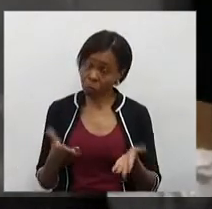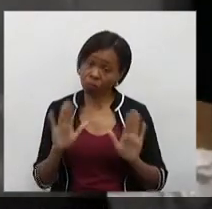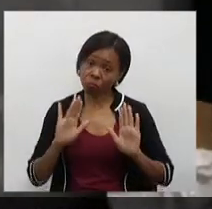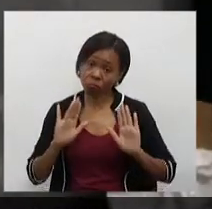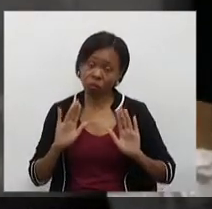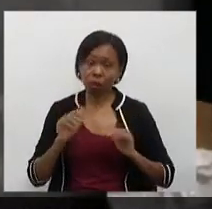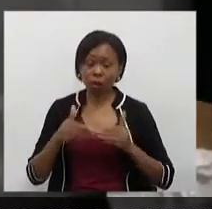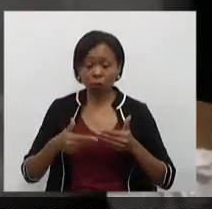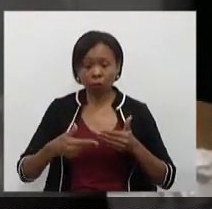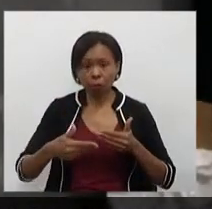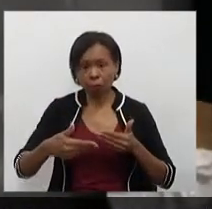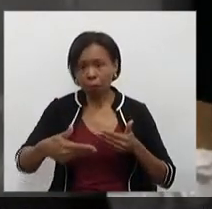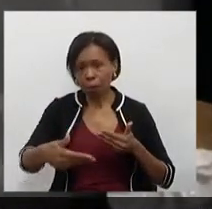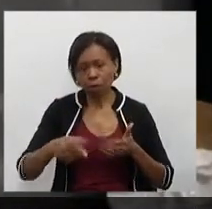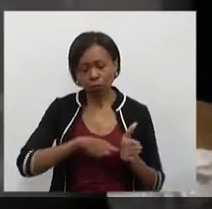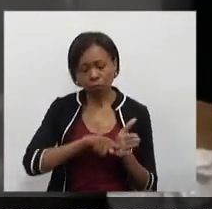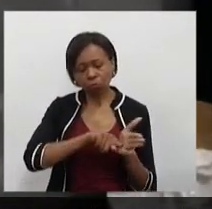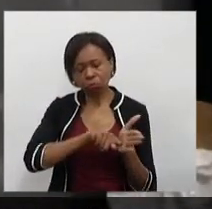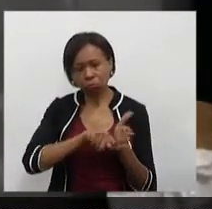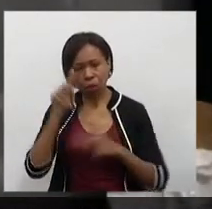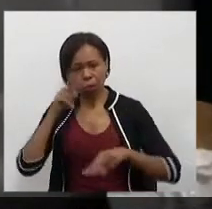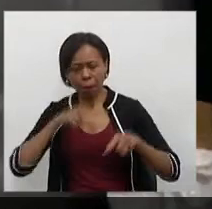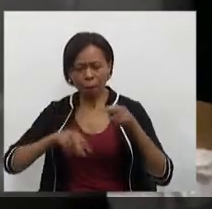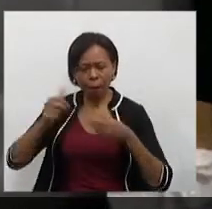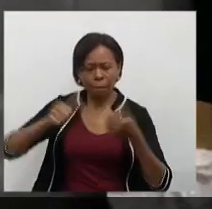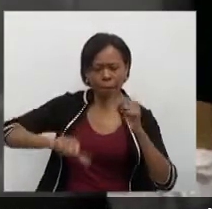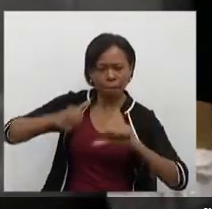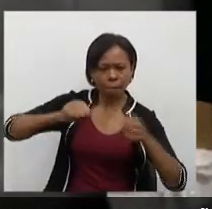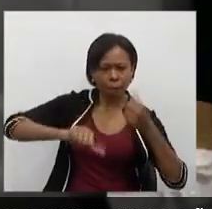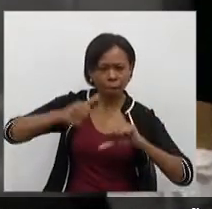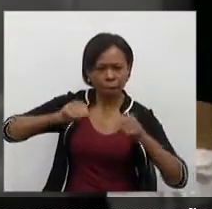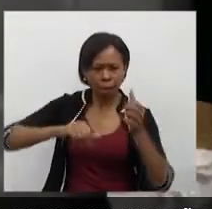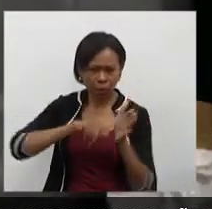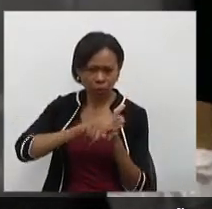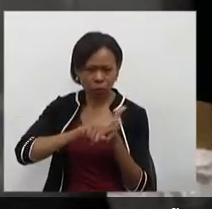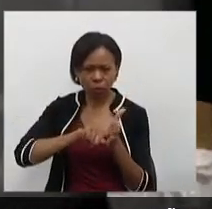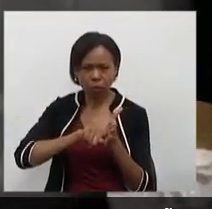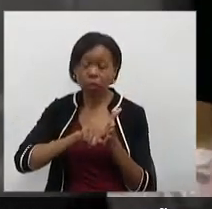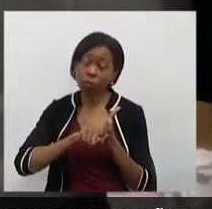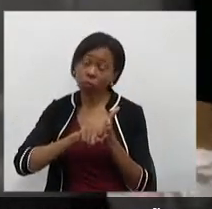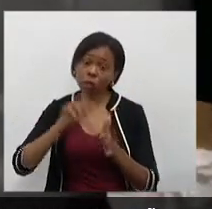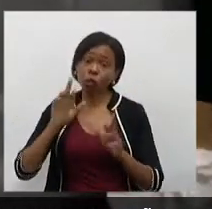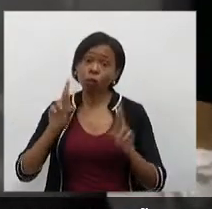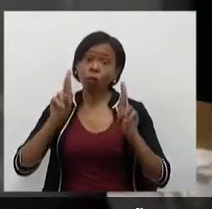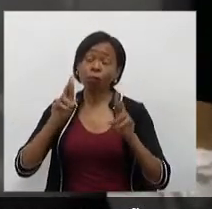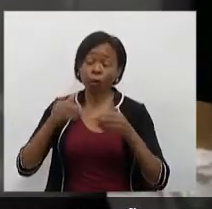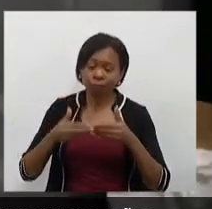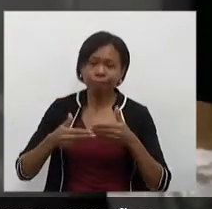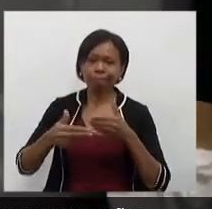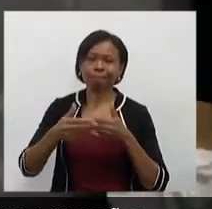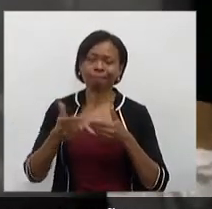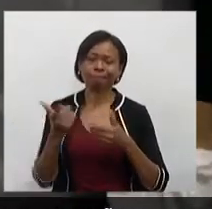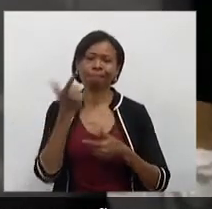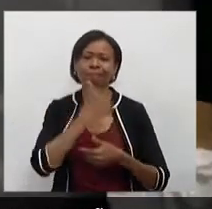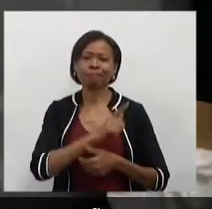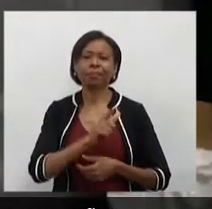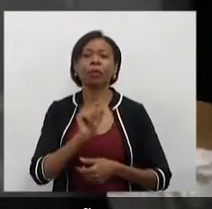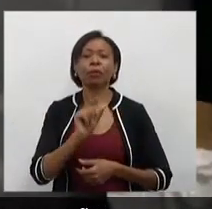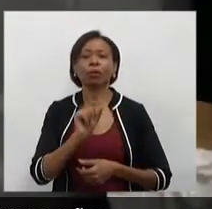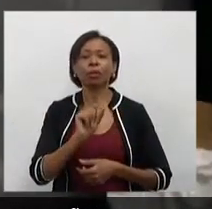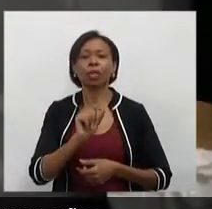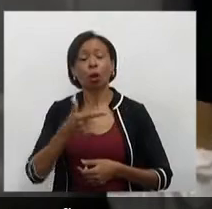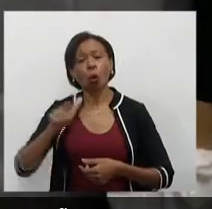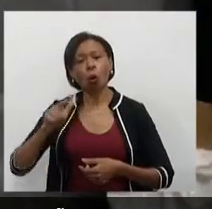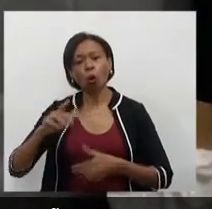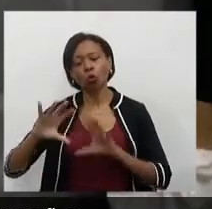o avançar das análises, né, das pesquisas que estão sendo realizadas, a gente consiga também abarcar a população com